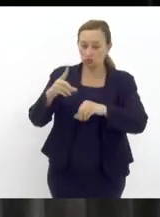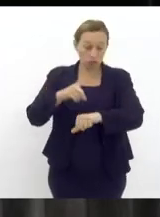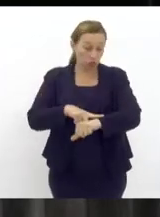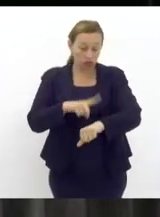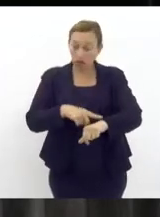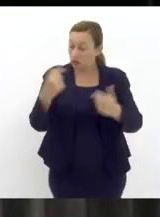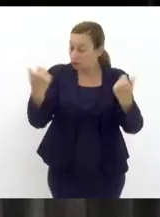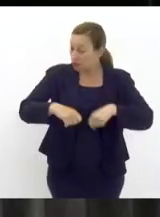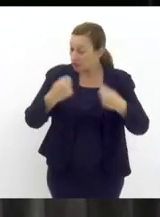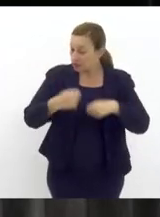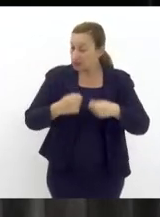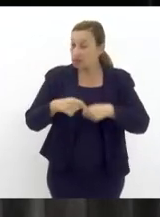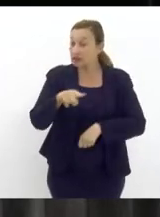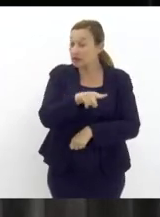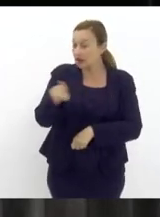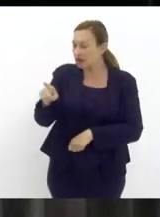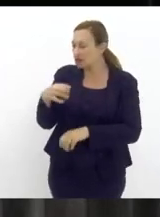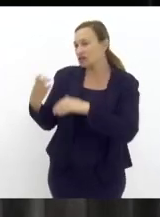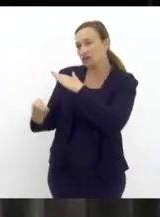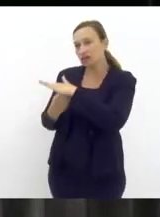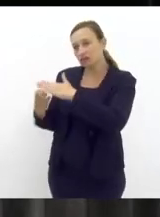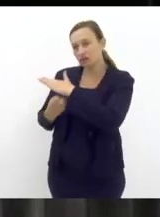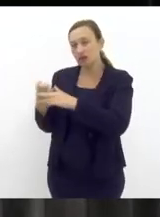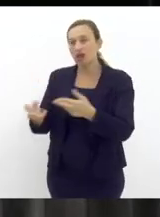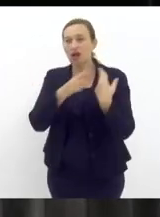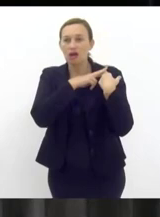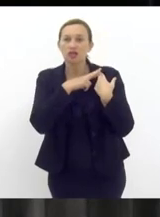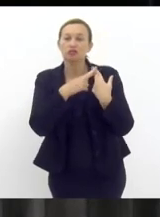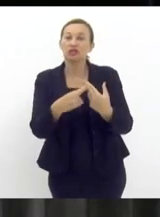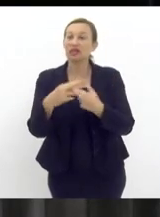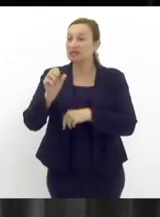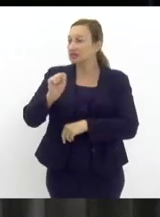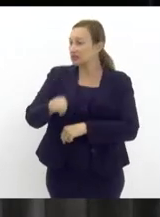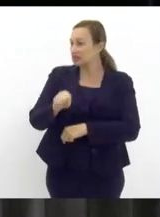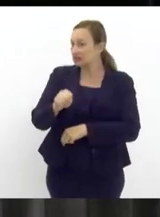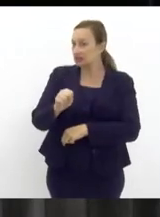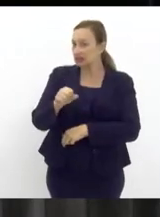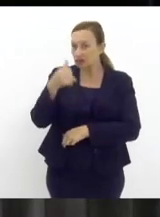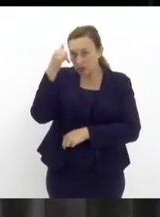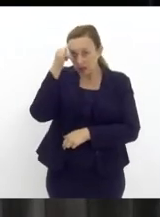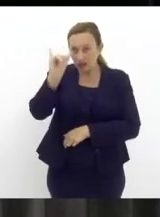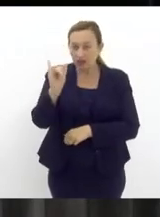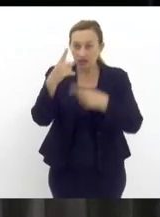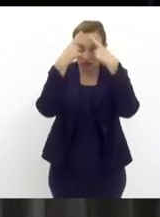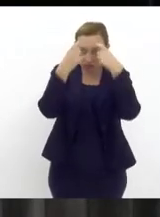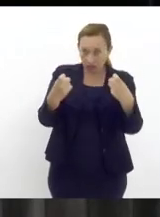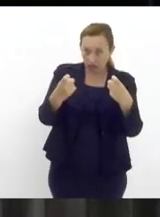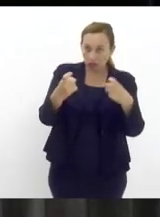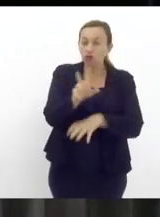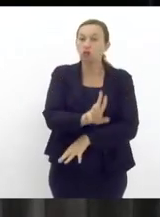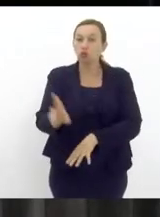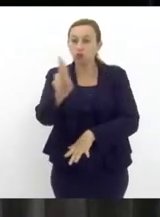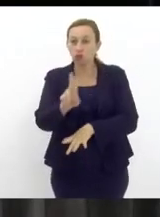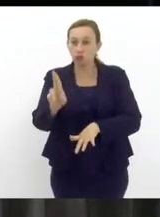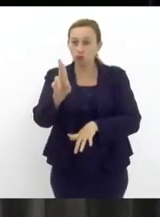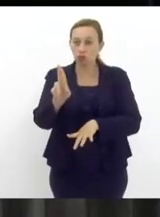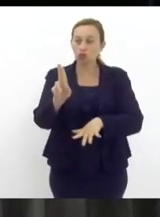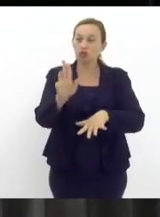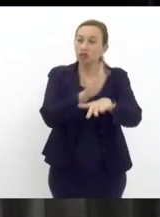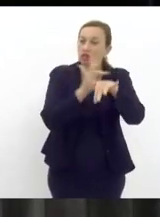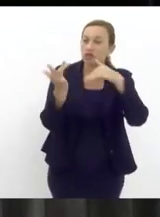preciso que essas empresas se responsabilizam sim pela prevenção da violência no uso de suas plataformas